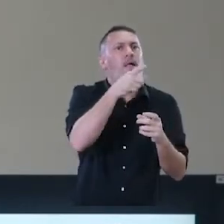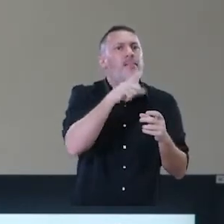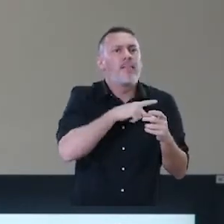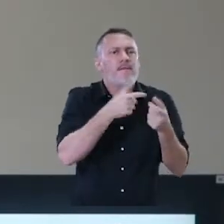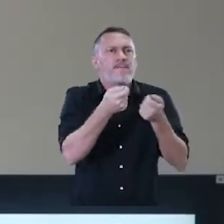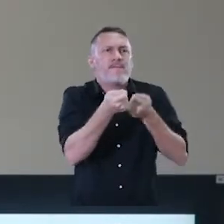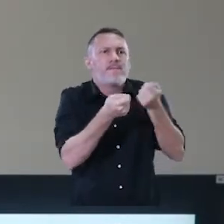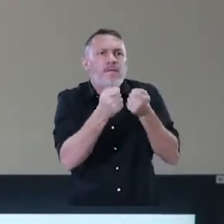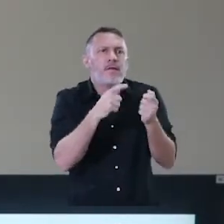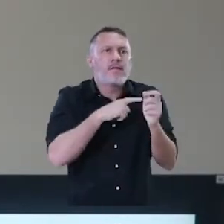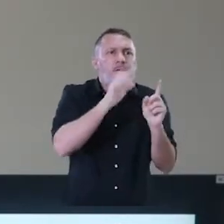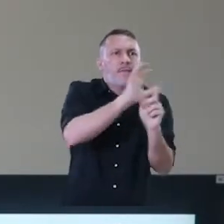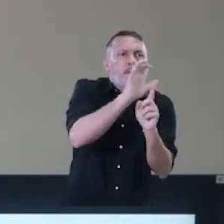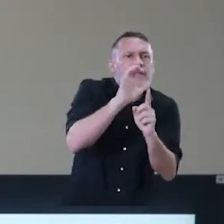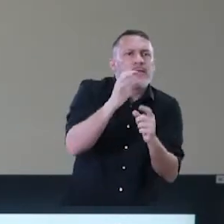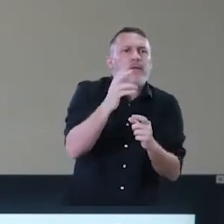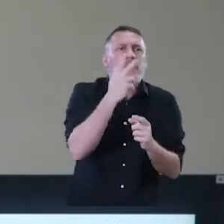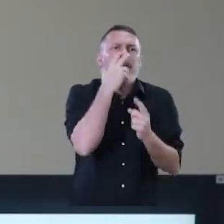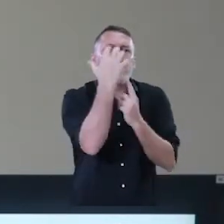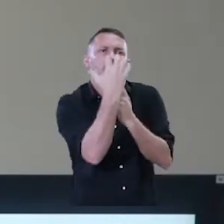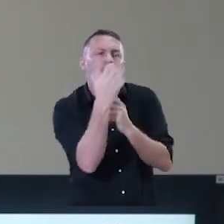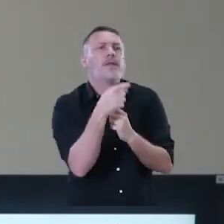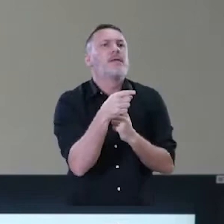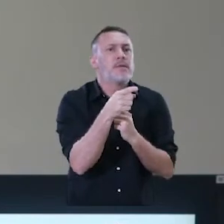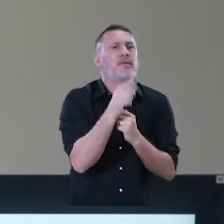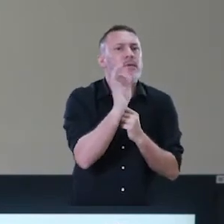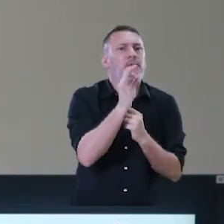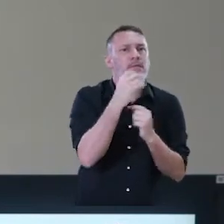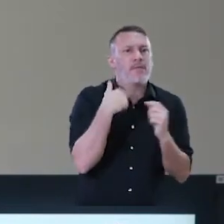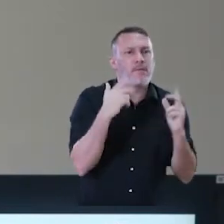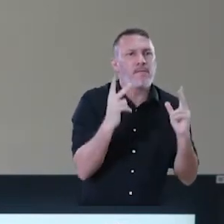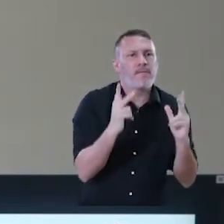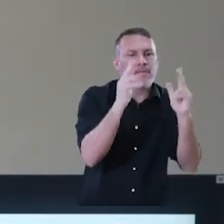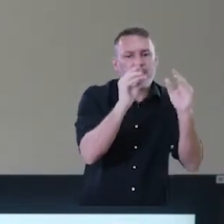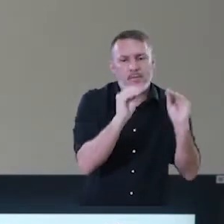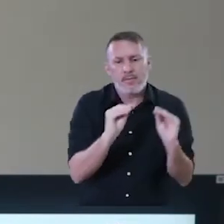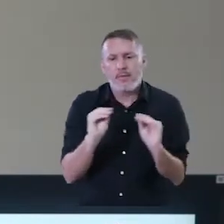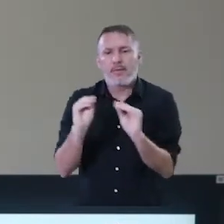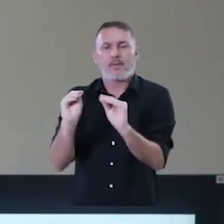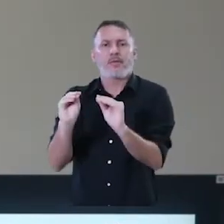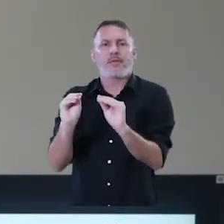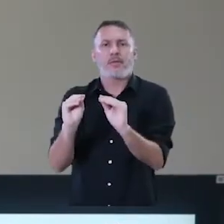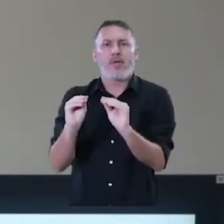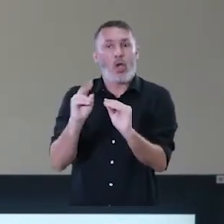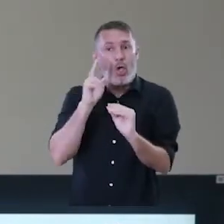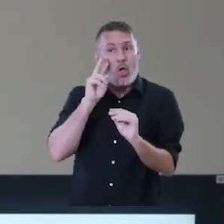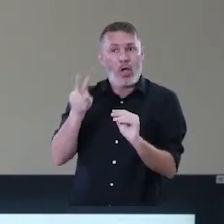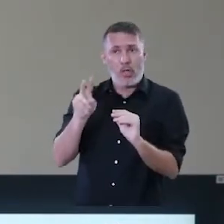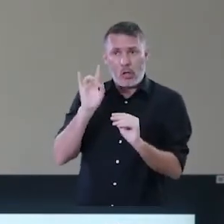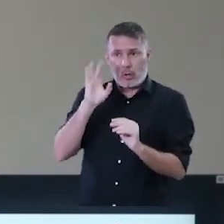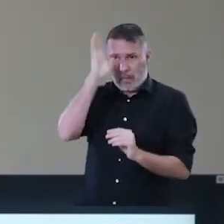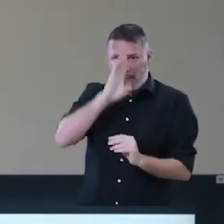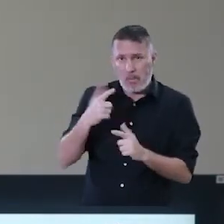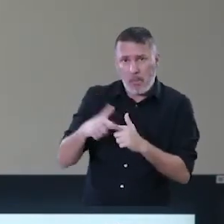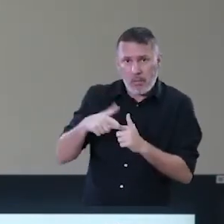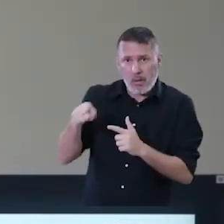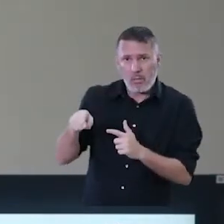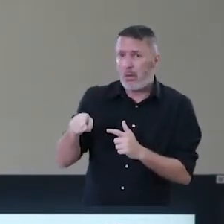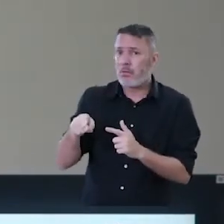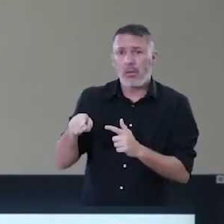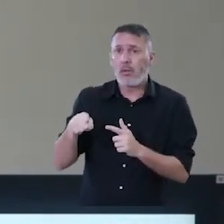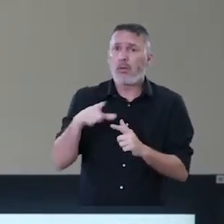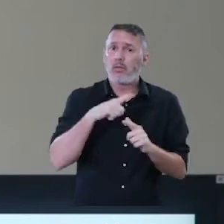de ir direto falar sobre a manipulação do comportamento dos usuários, não. Ele fala, isso aí não é só aqui no Brasil. Nós temos também